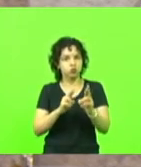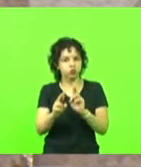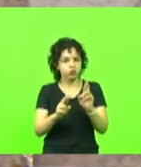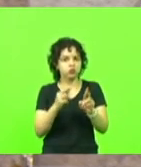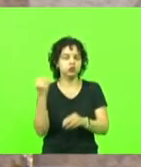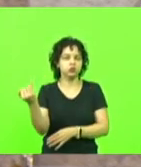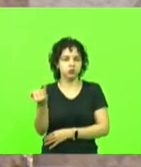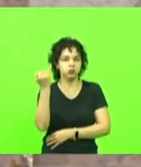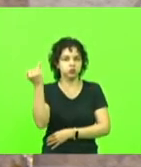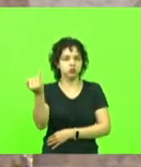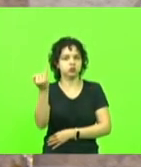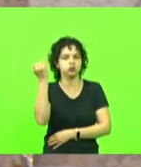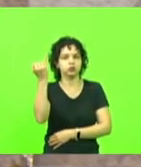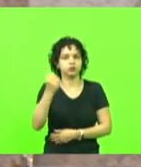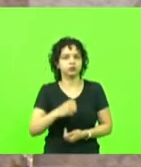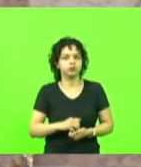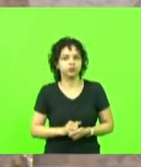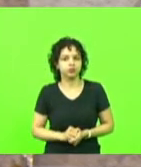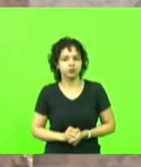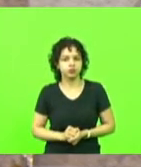importantíssimas, sobressalto aqui